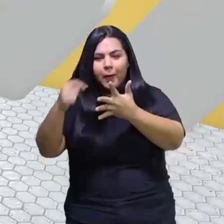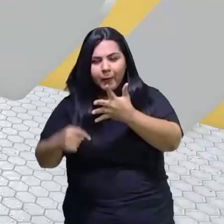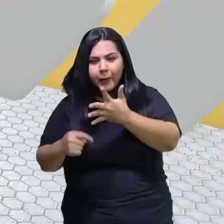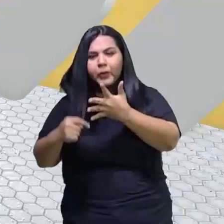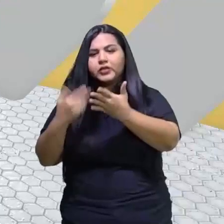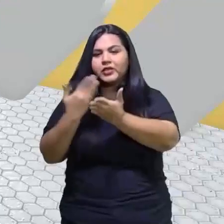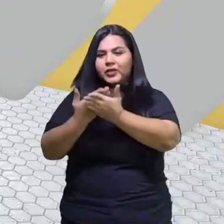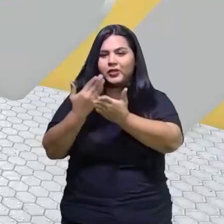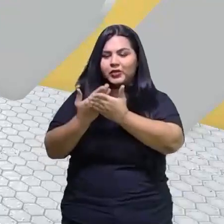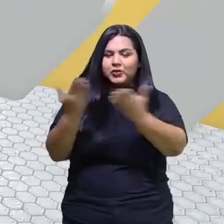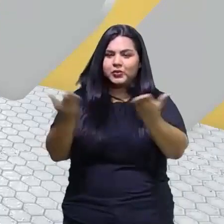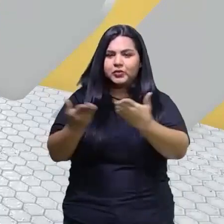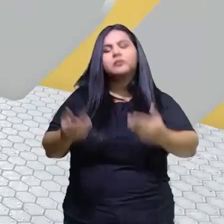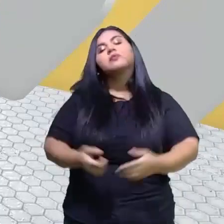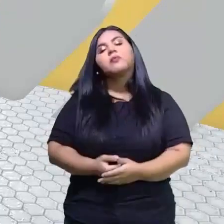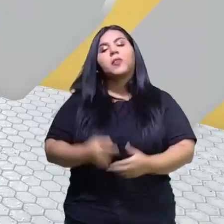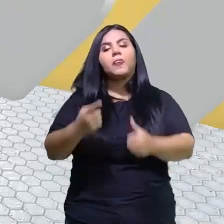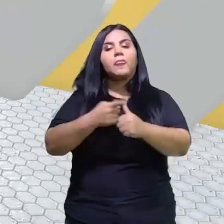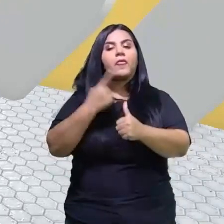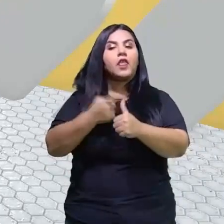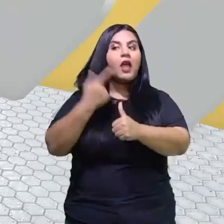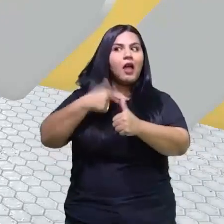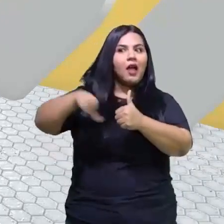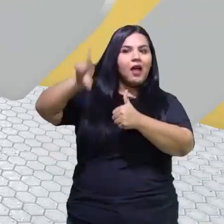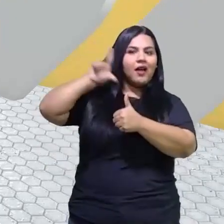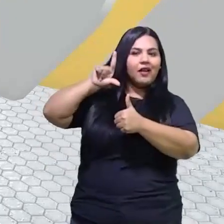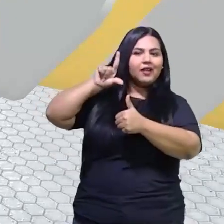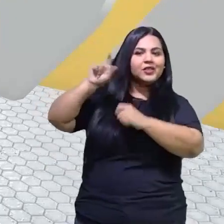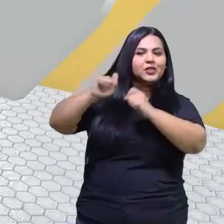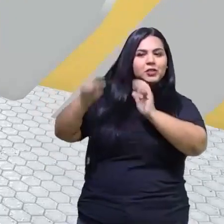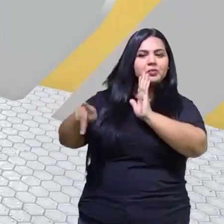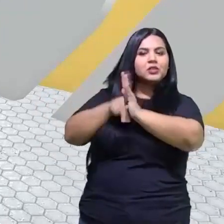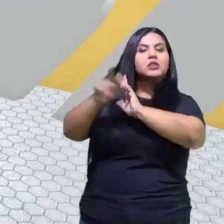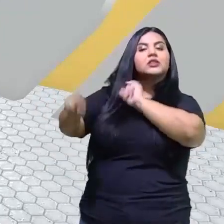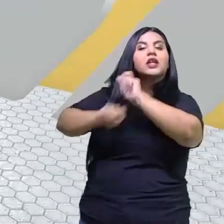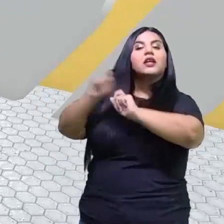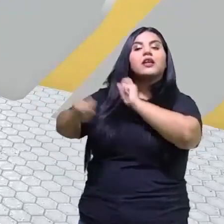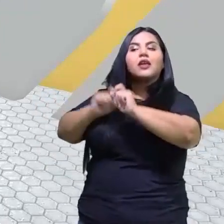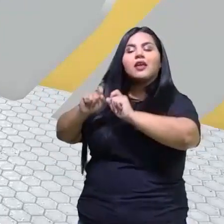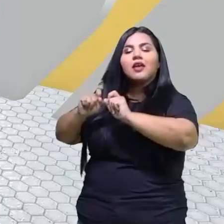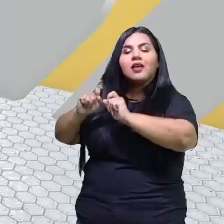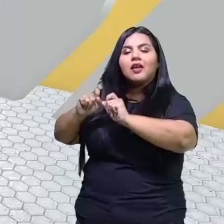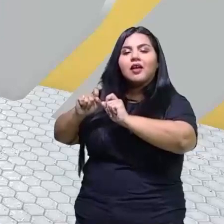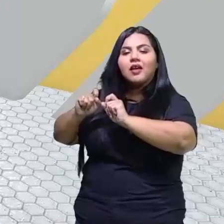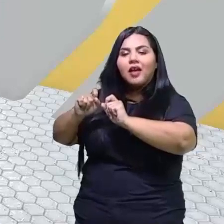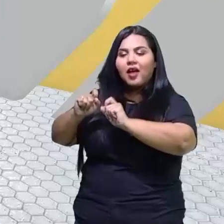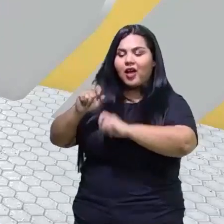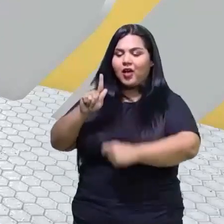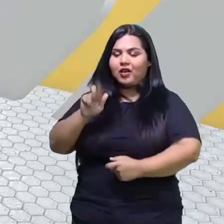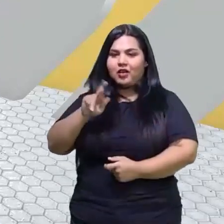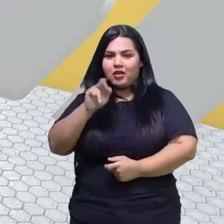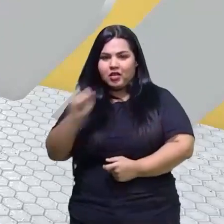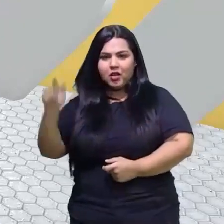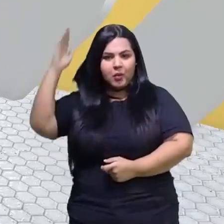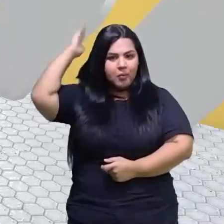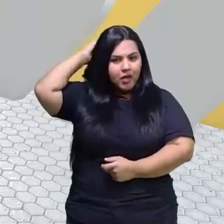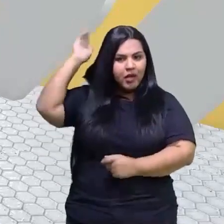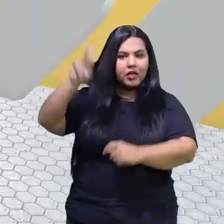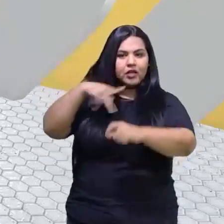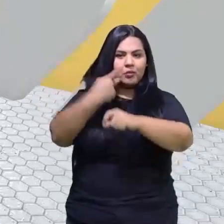hoje. Primeiro, antes nós pertencíamos a quem? A qual província? Província do Grão-Pará. Aí teve o